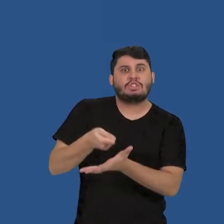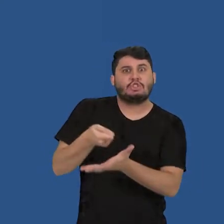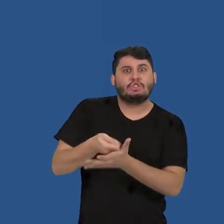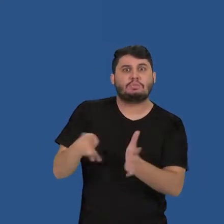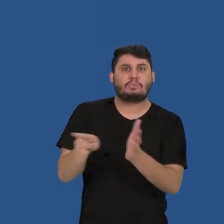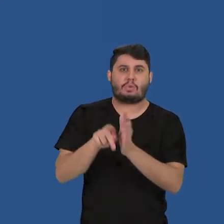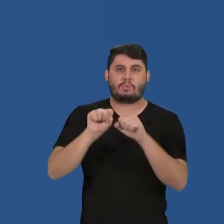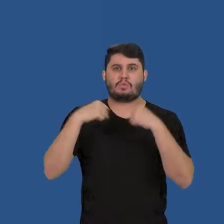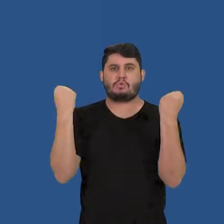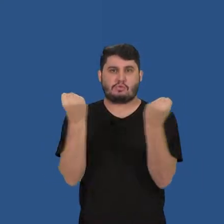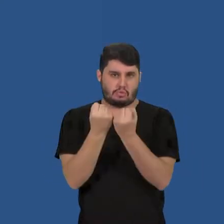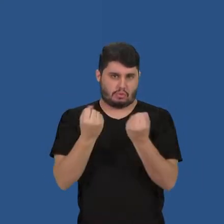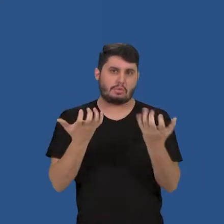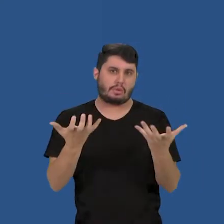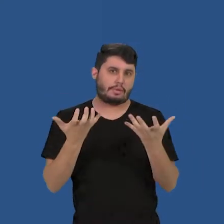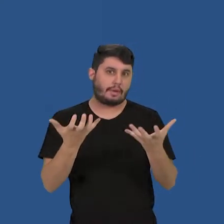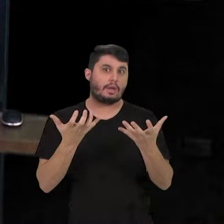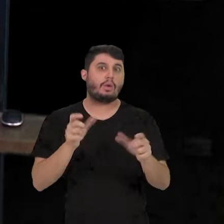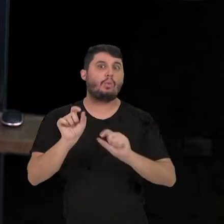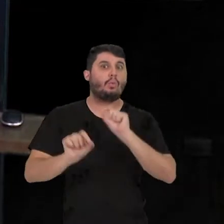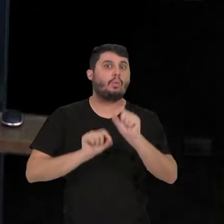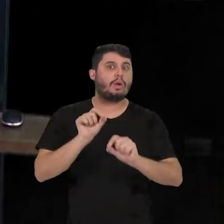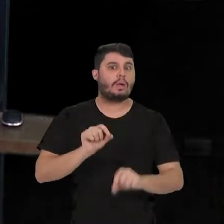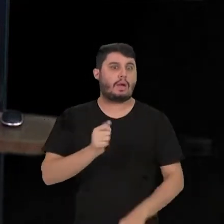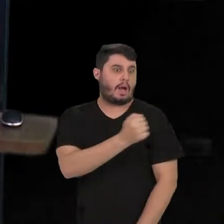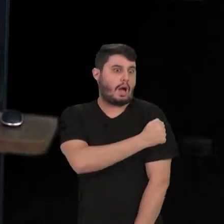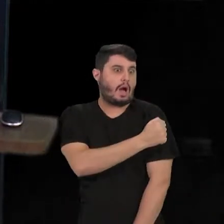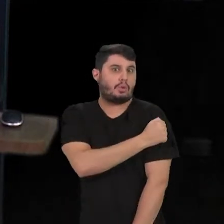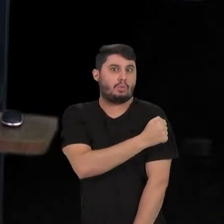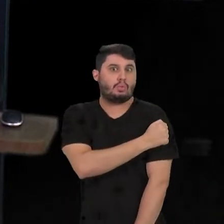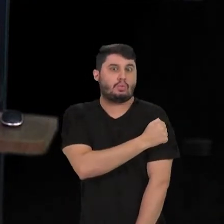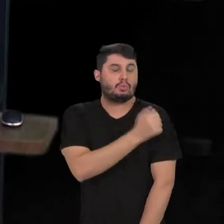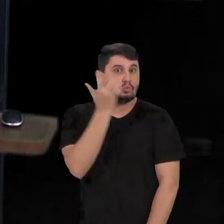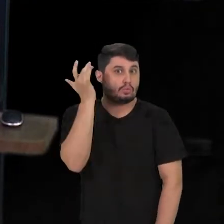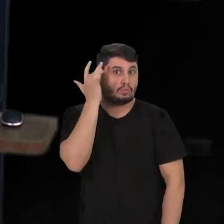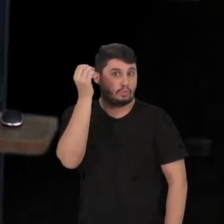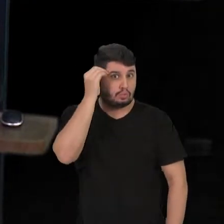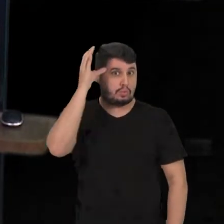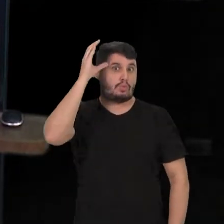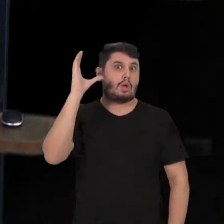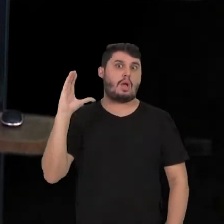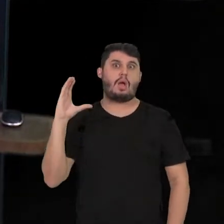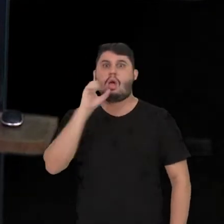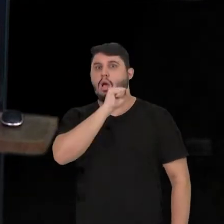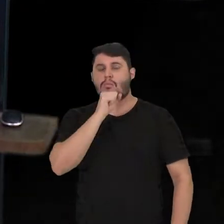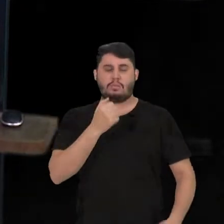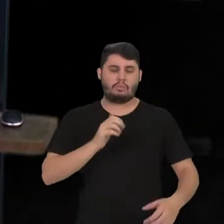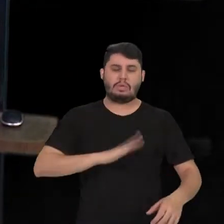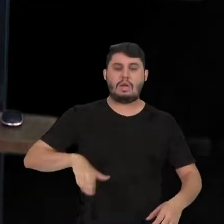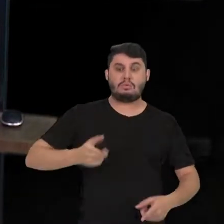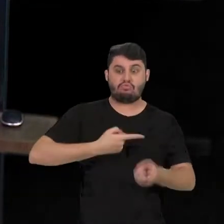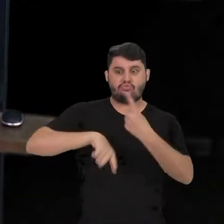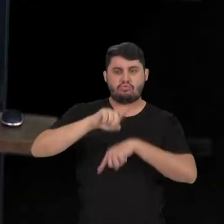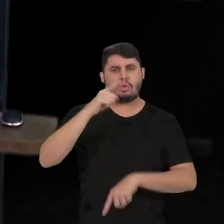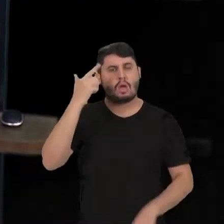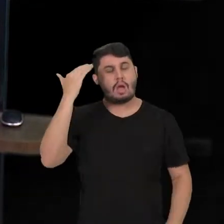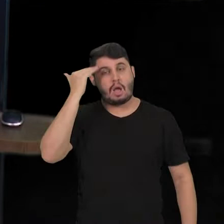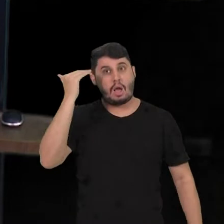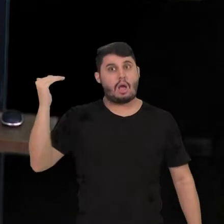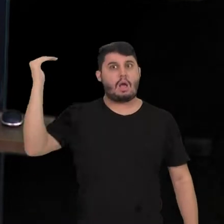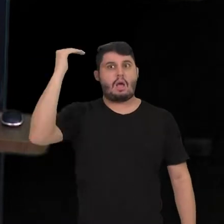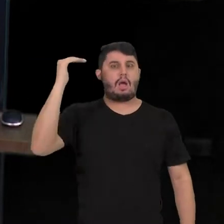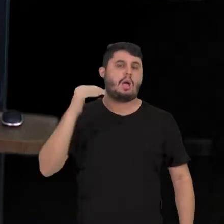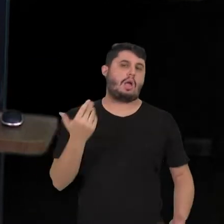a sociedade no aspecto de exigir demais que um aluno amadureça, que a pessoa, a criança, o ser humano amadureça muito rápido. Hoje